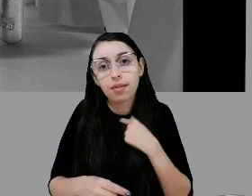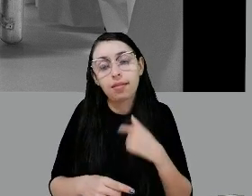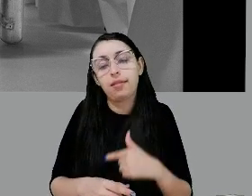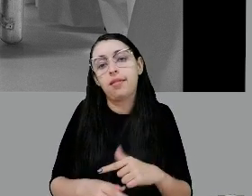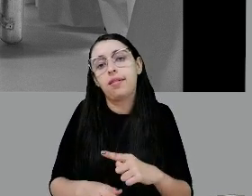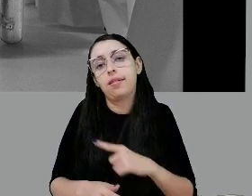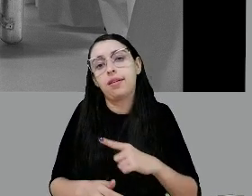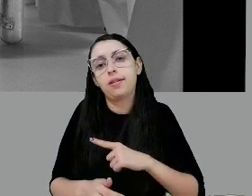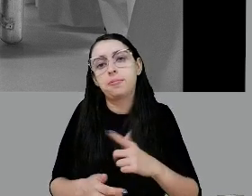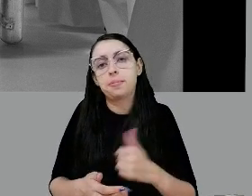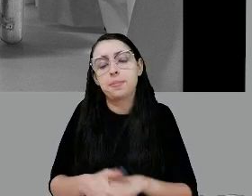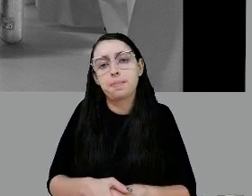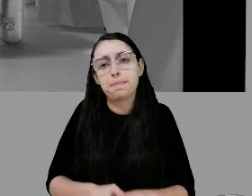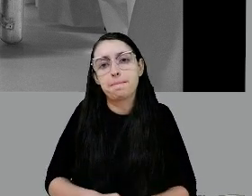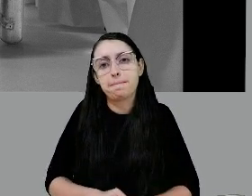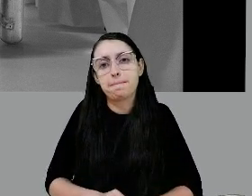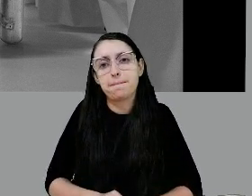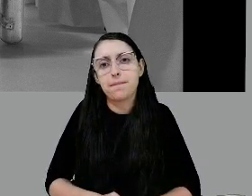tem